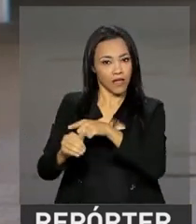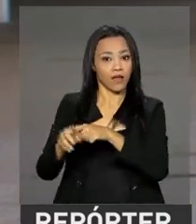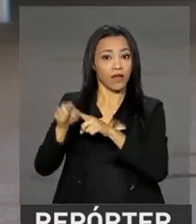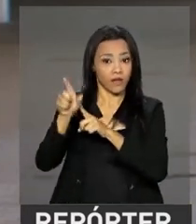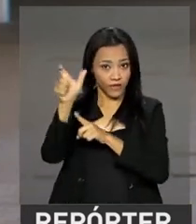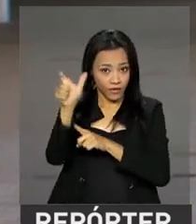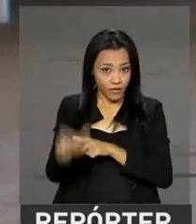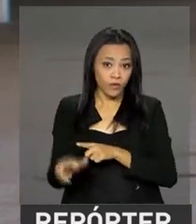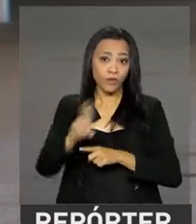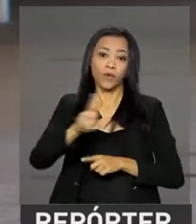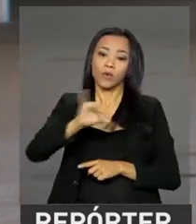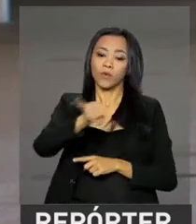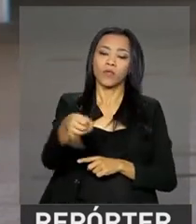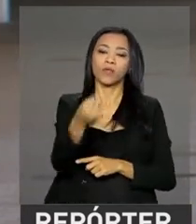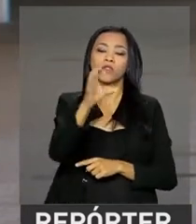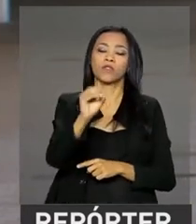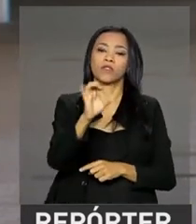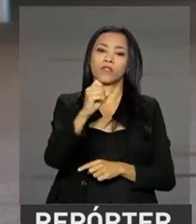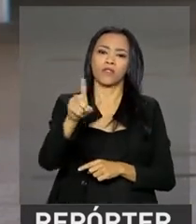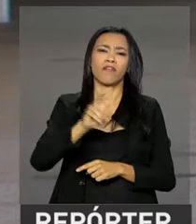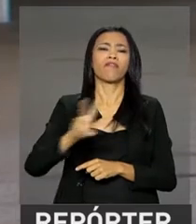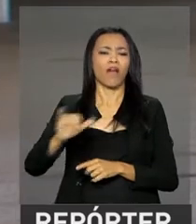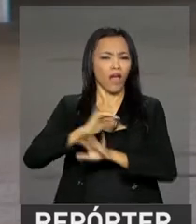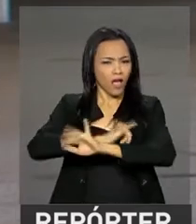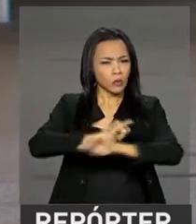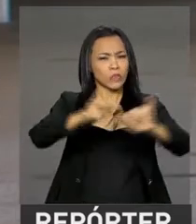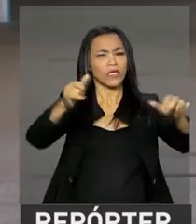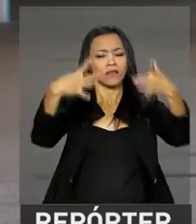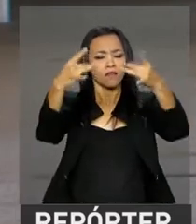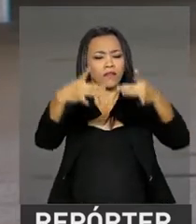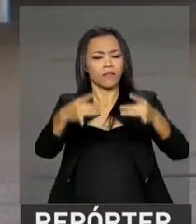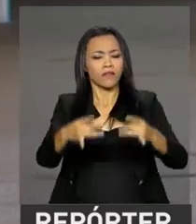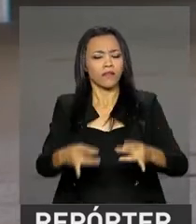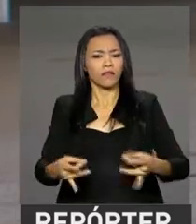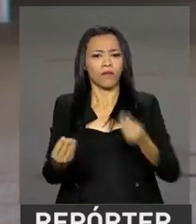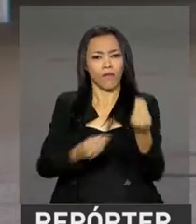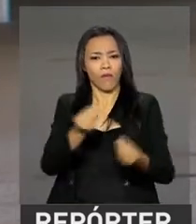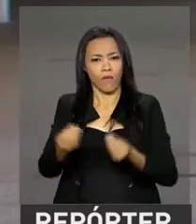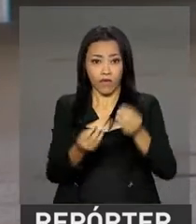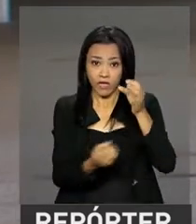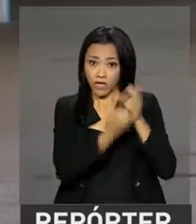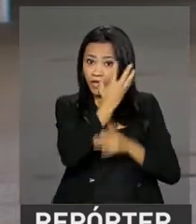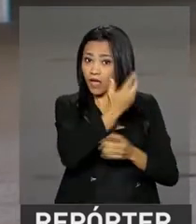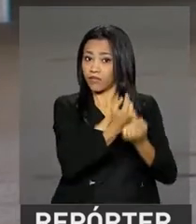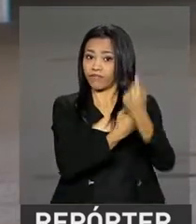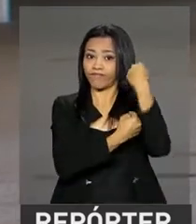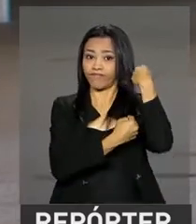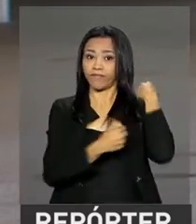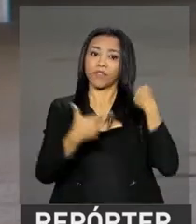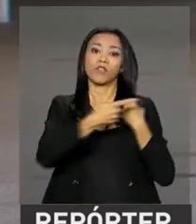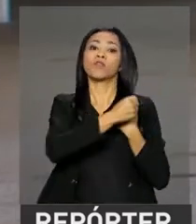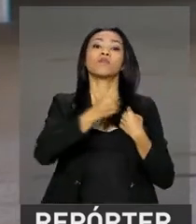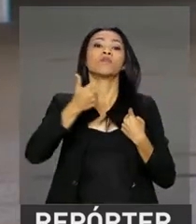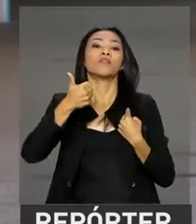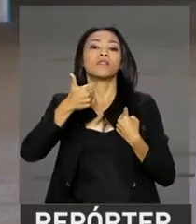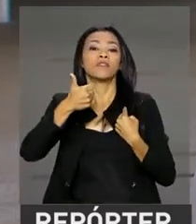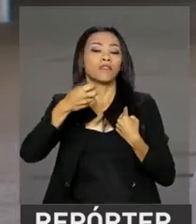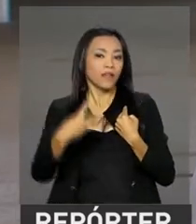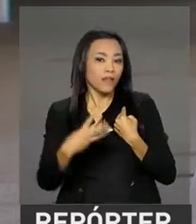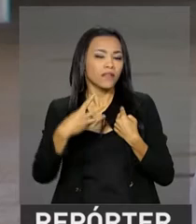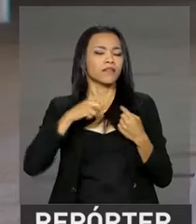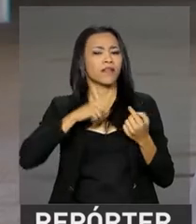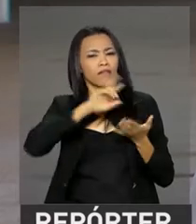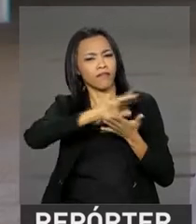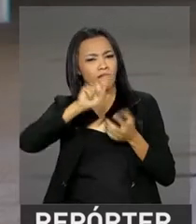agrário josé ricardo zeno vão anunciar os detalhes do programa criado em 2003 o plano safra reúne uma série de